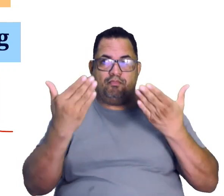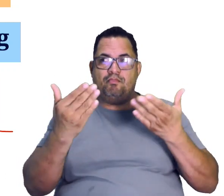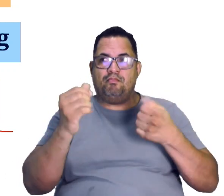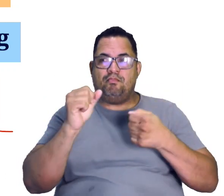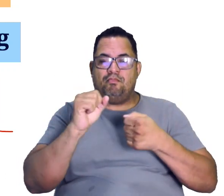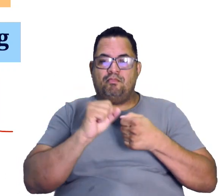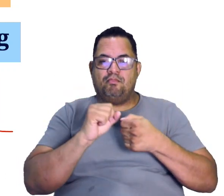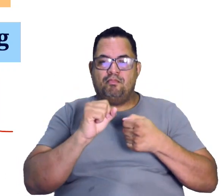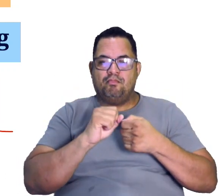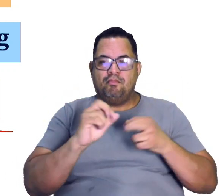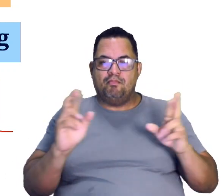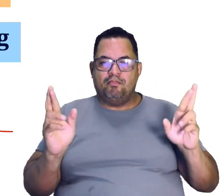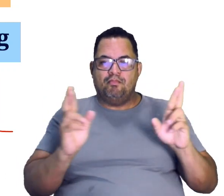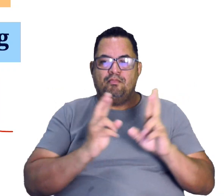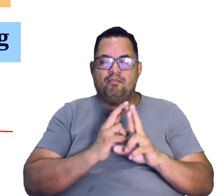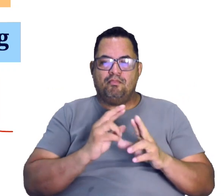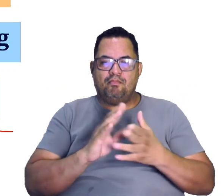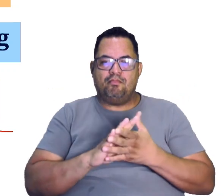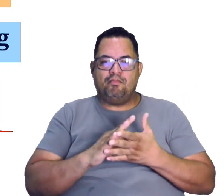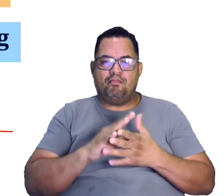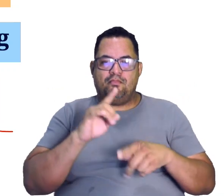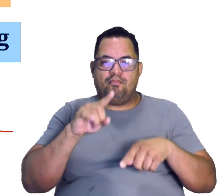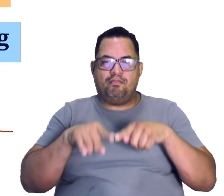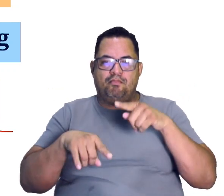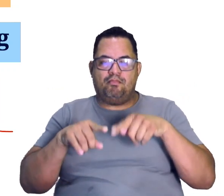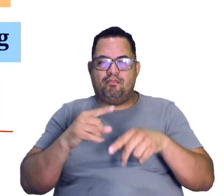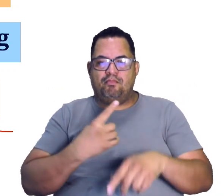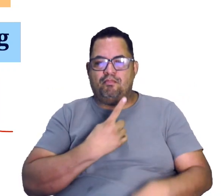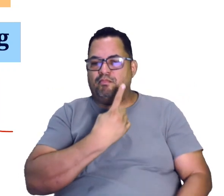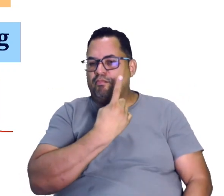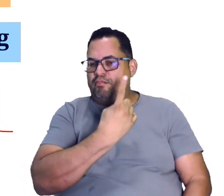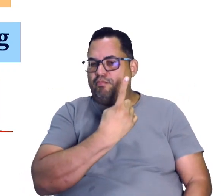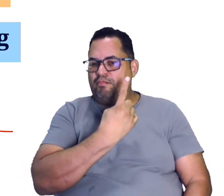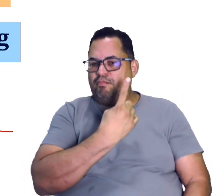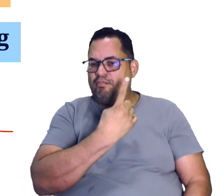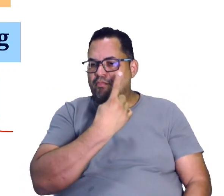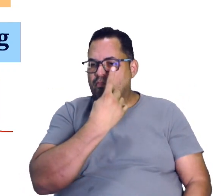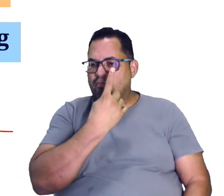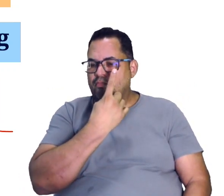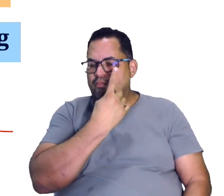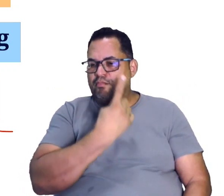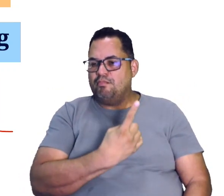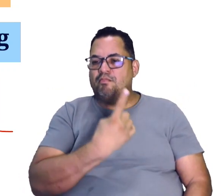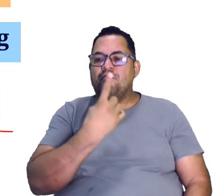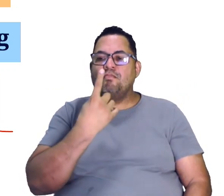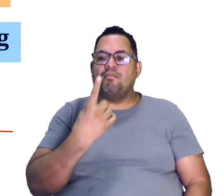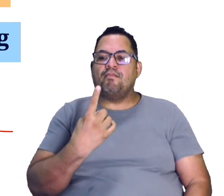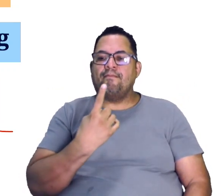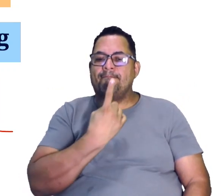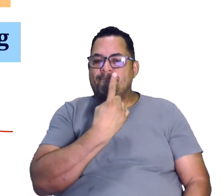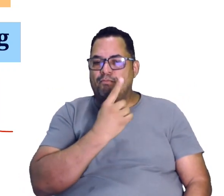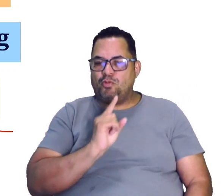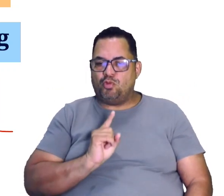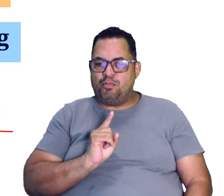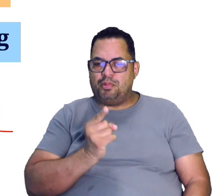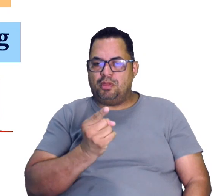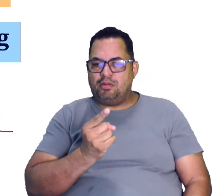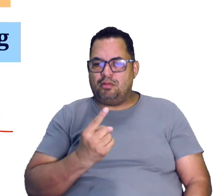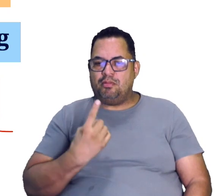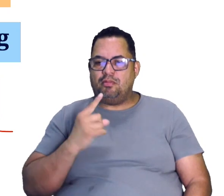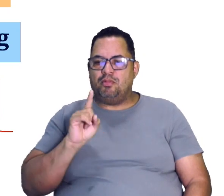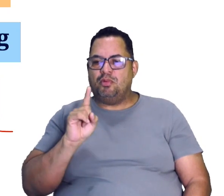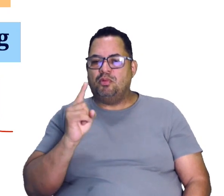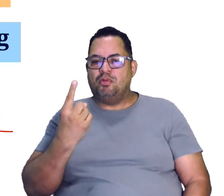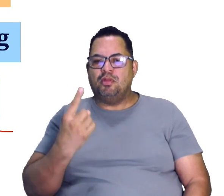essa relação, nós estamos falando de variações que vão de 1.000 em 1.000. Né? Quando eu tenho aqui 1 quilo, eu estou dizendo que eu